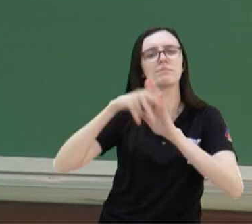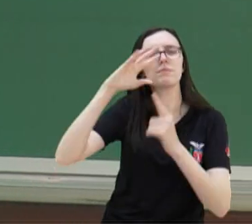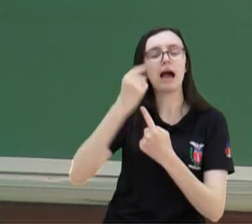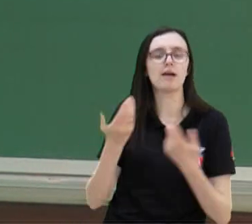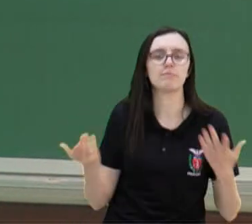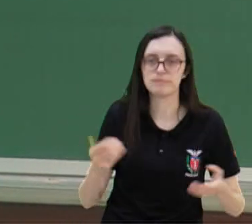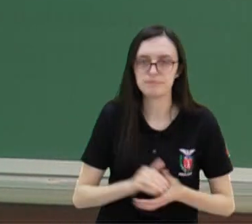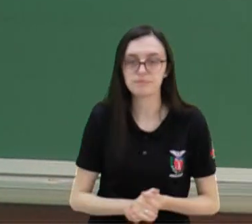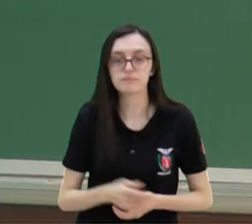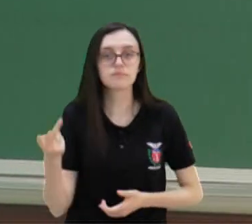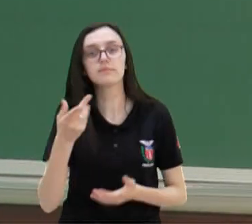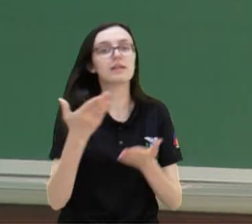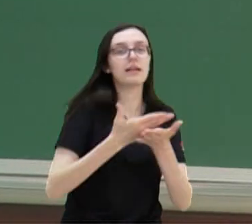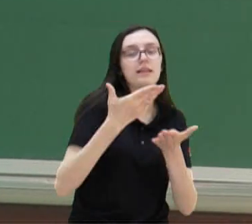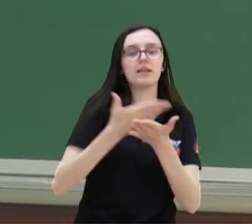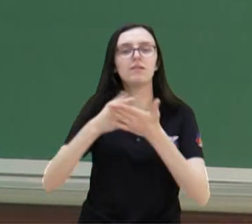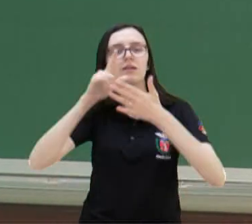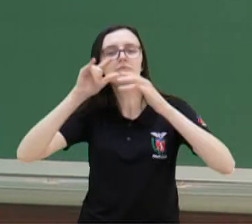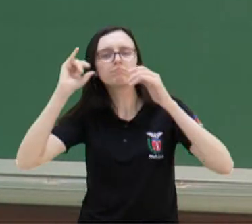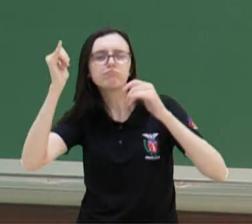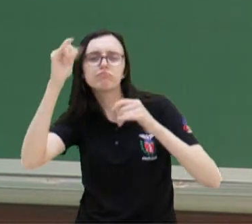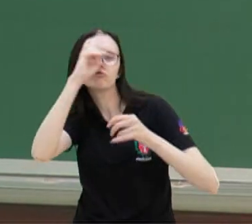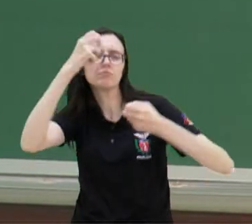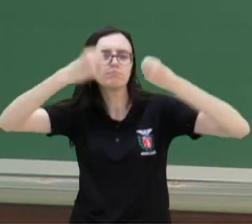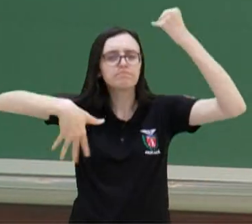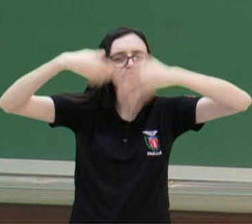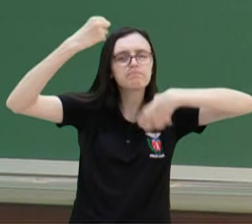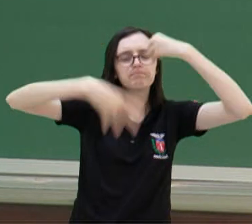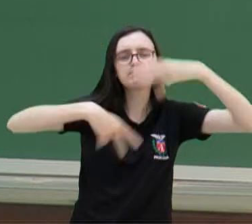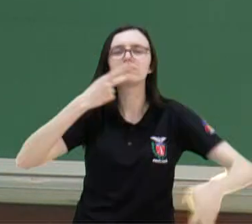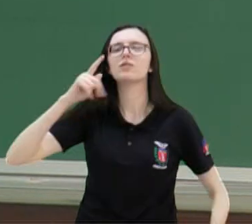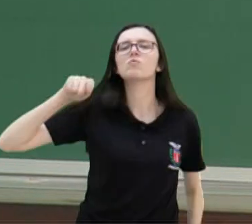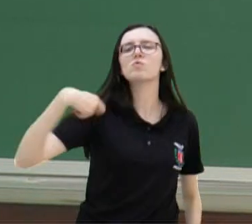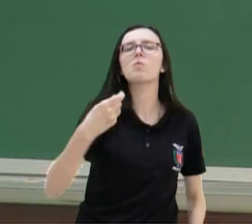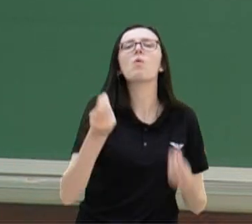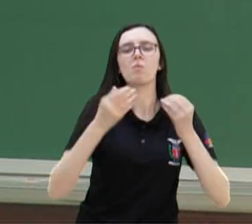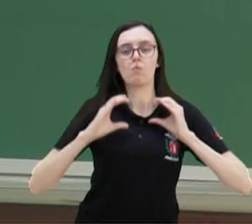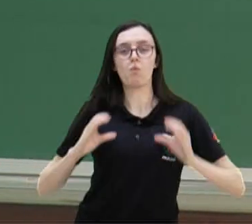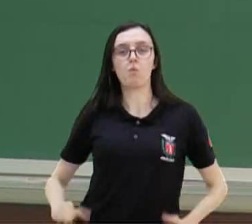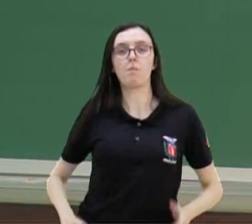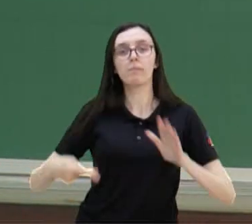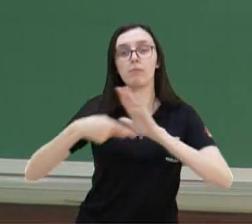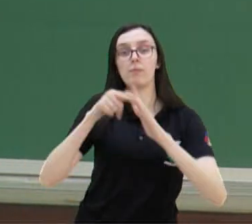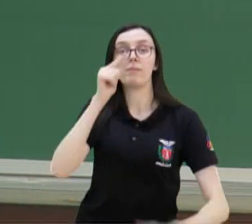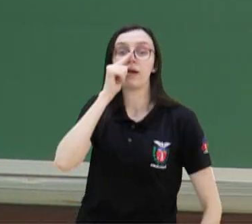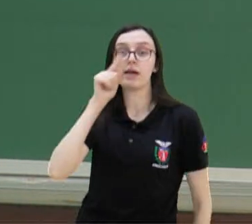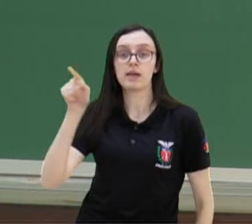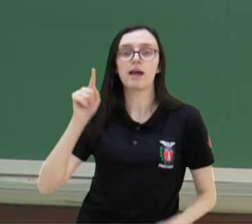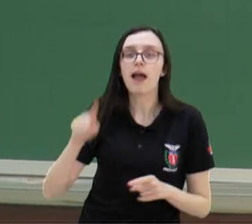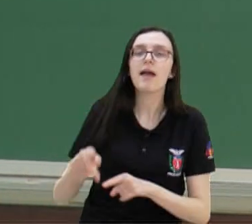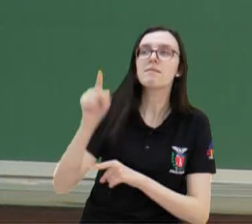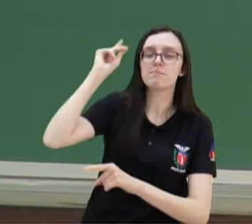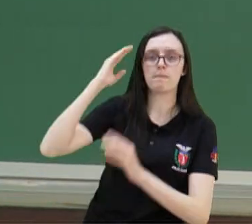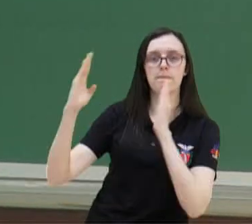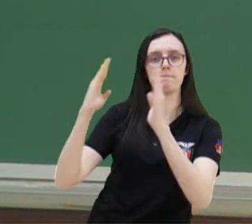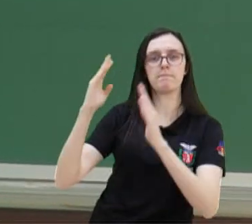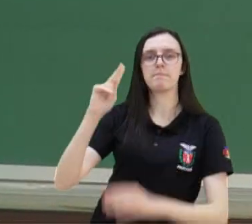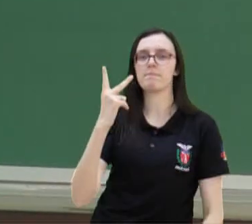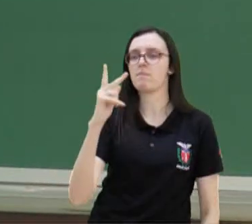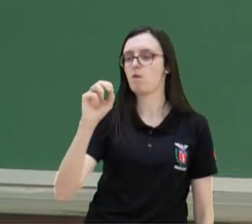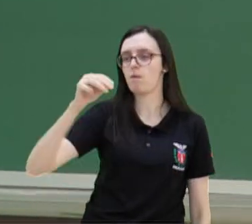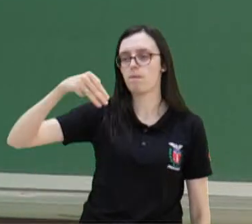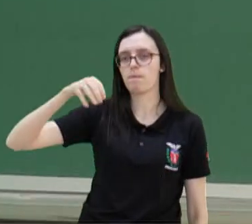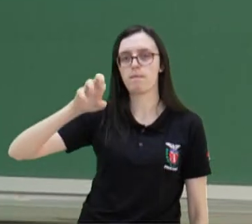nesses livros estão narradas histórias que contam um pouquinho do comportamento dos gregos na época do período